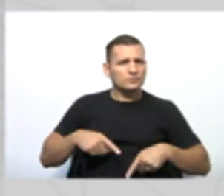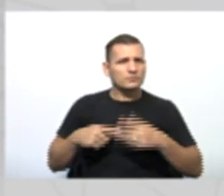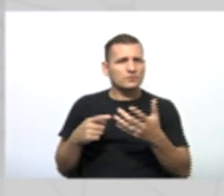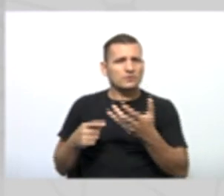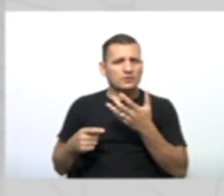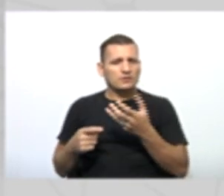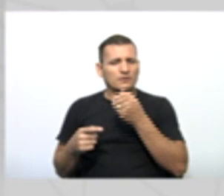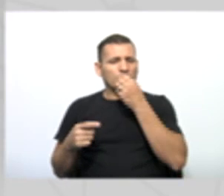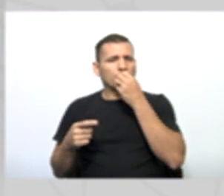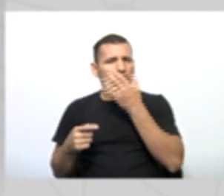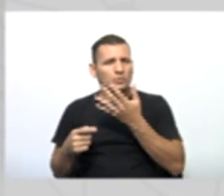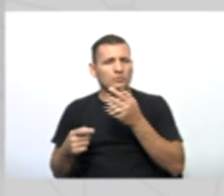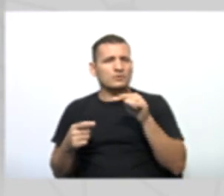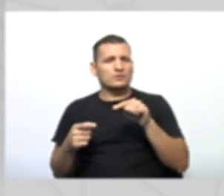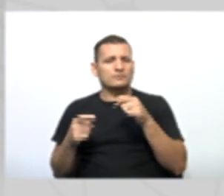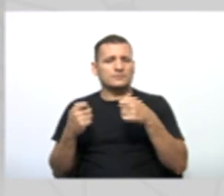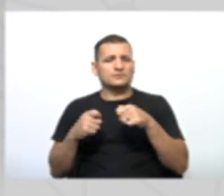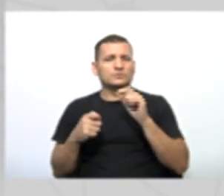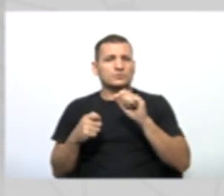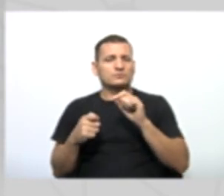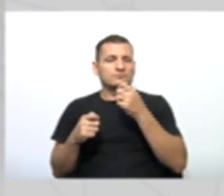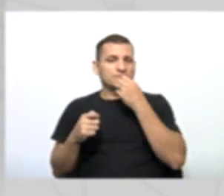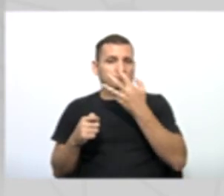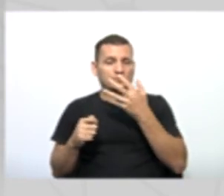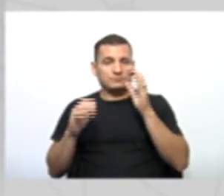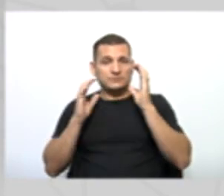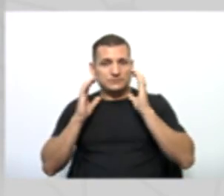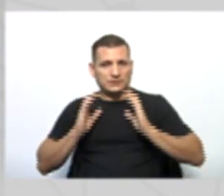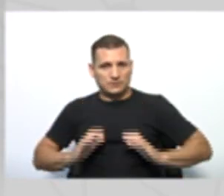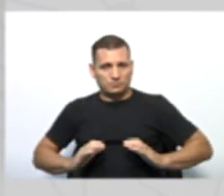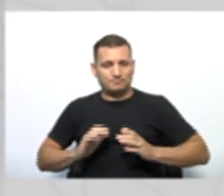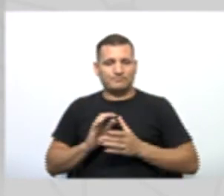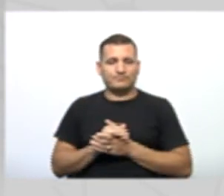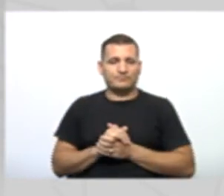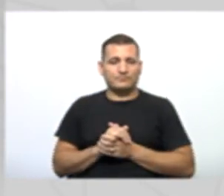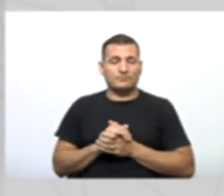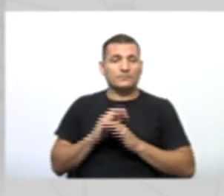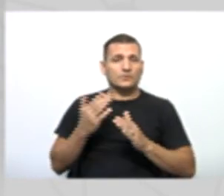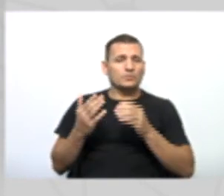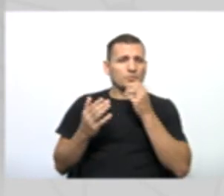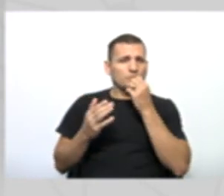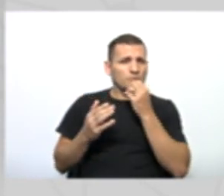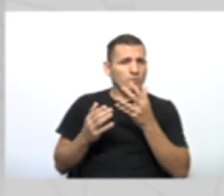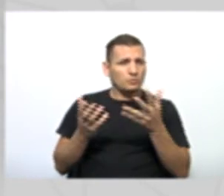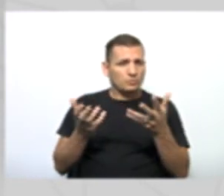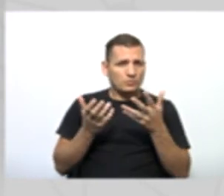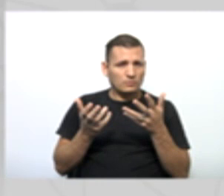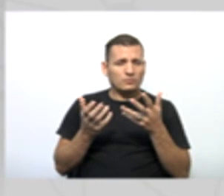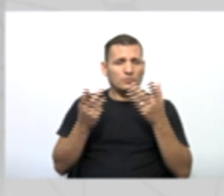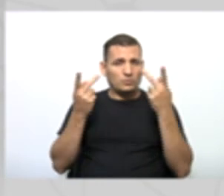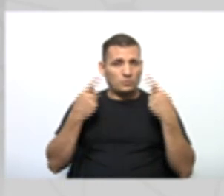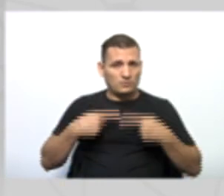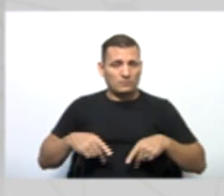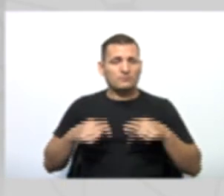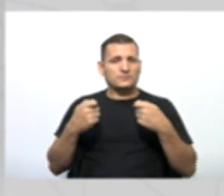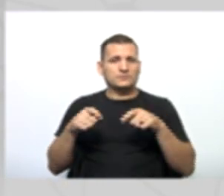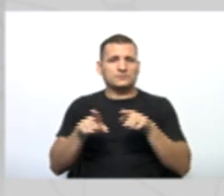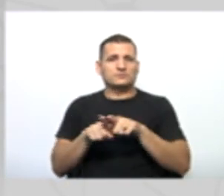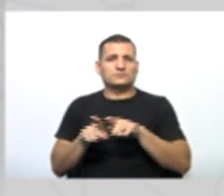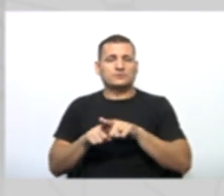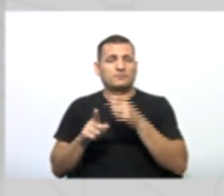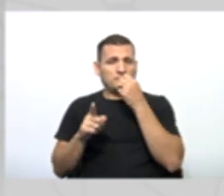deve ser, acima de tudo, um bom cidadão. Então, um homem que queira se tornar bom, deve ser, acima de tudo, um